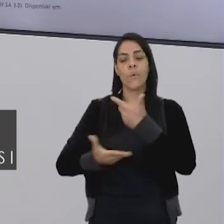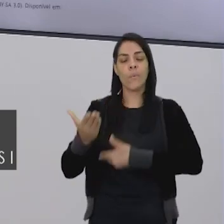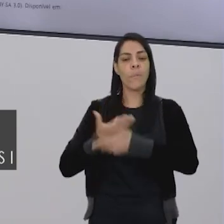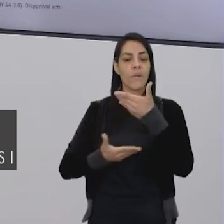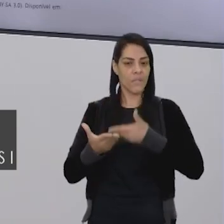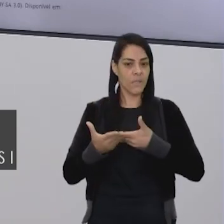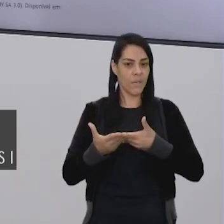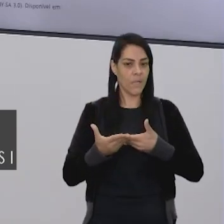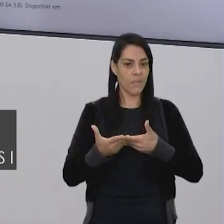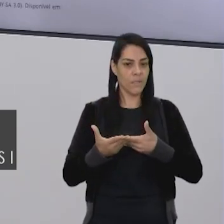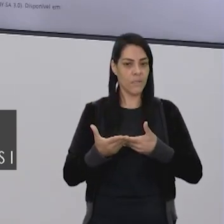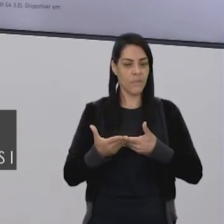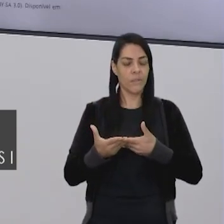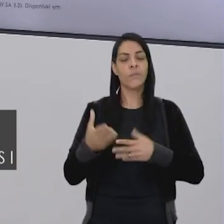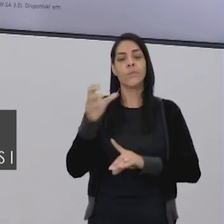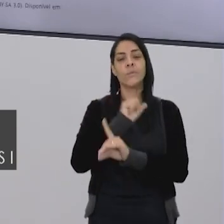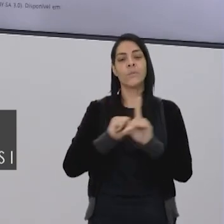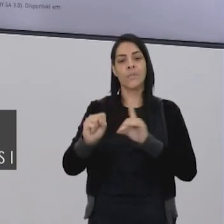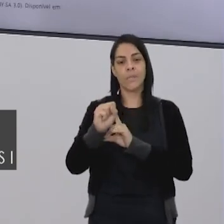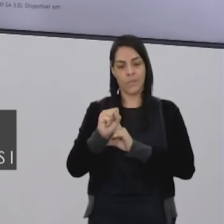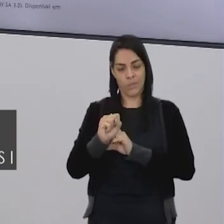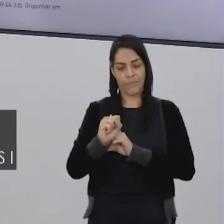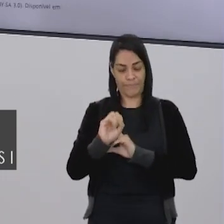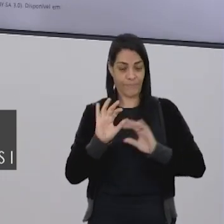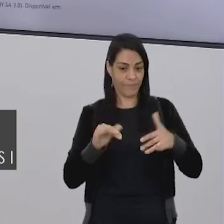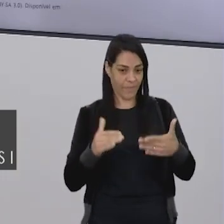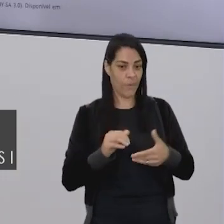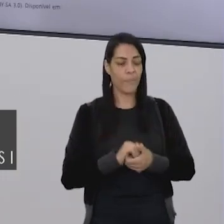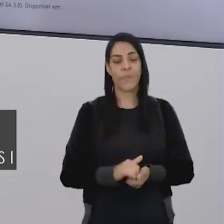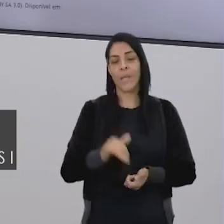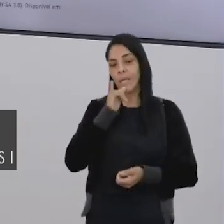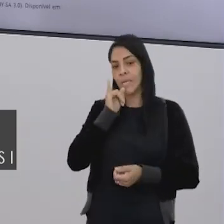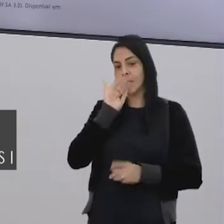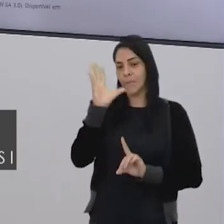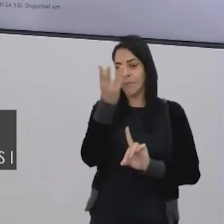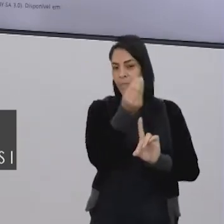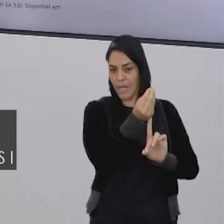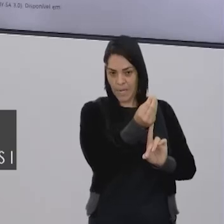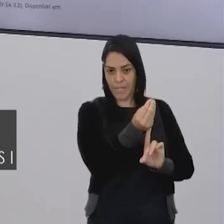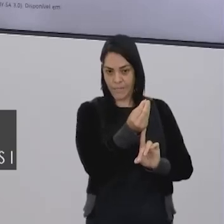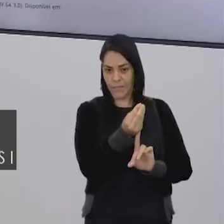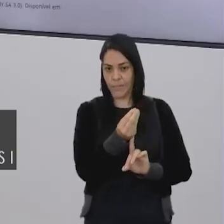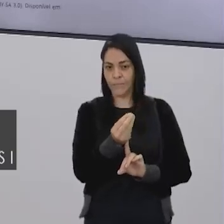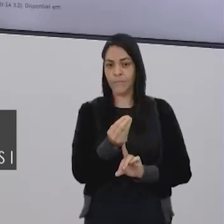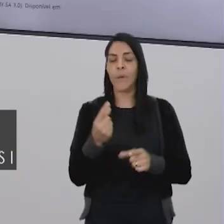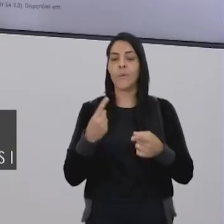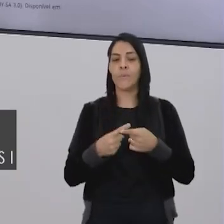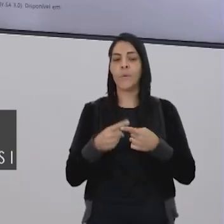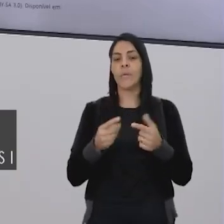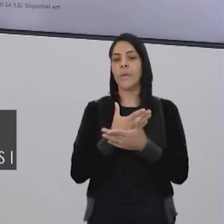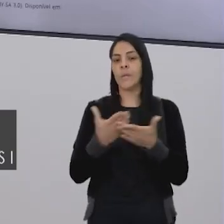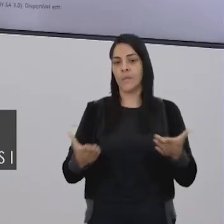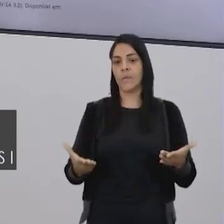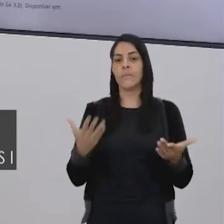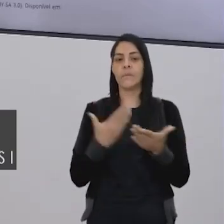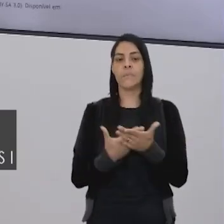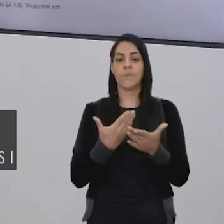compartilhadas com uma sociedade. Então vamos pegar o exemplo da arte aqui, já que a gente está numa aula de arte. Então olha